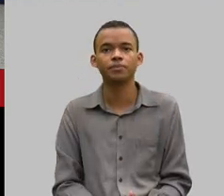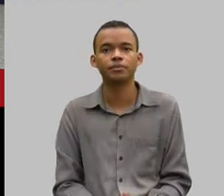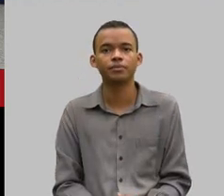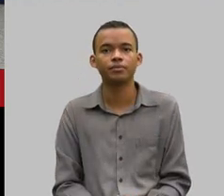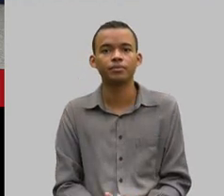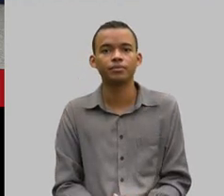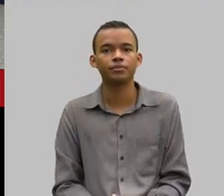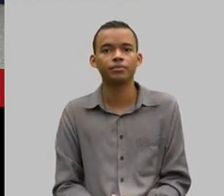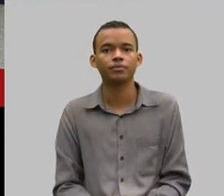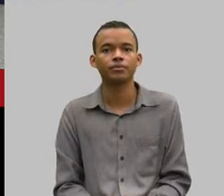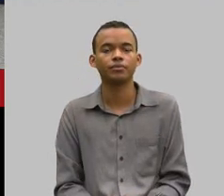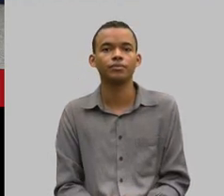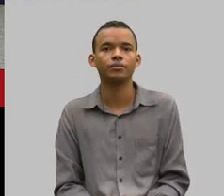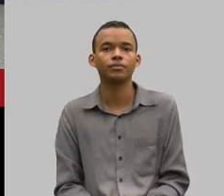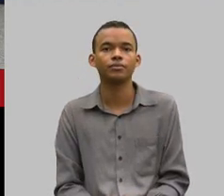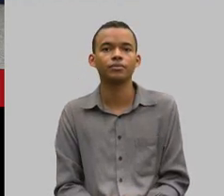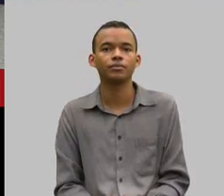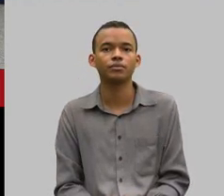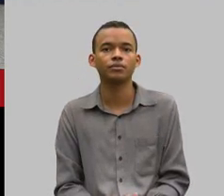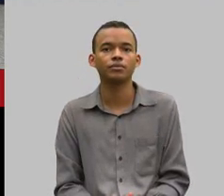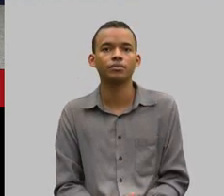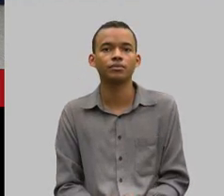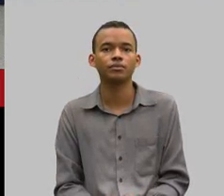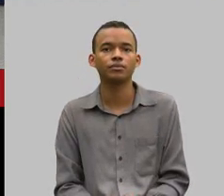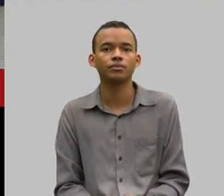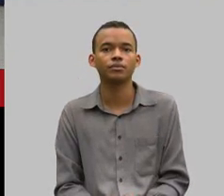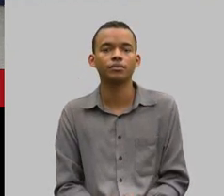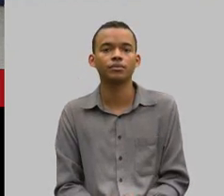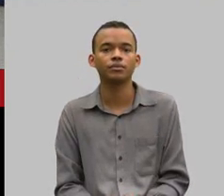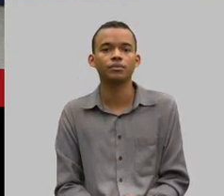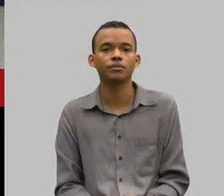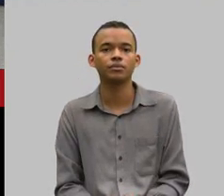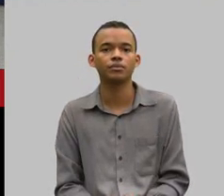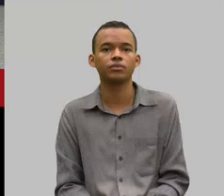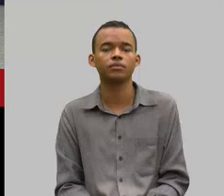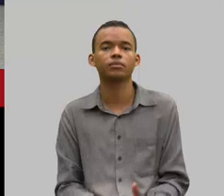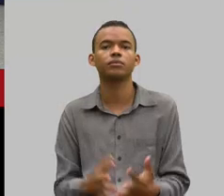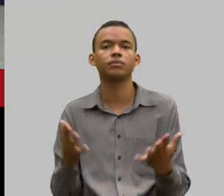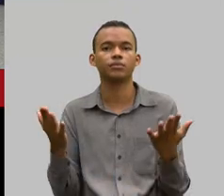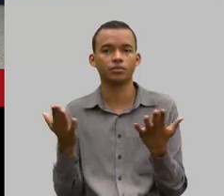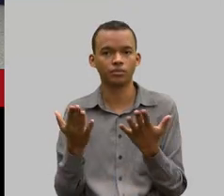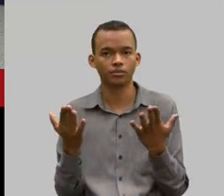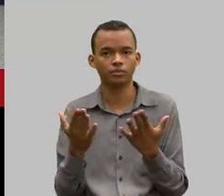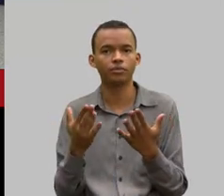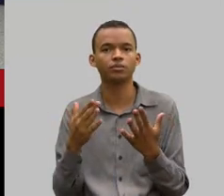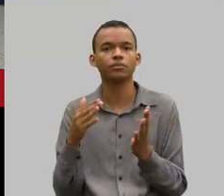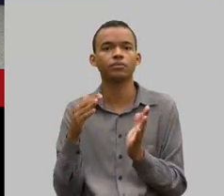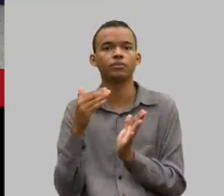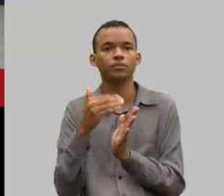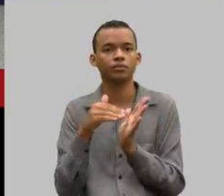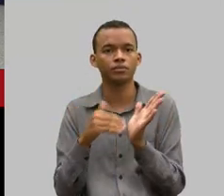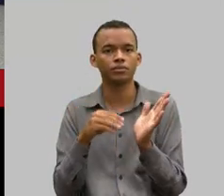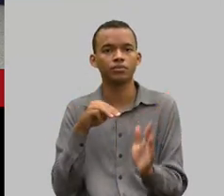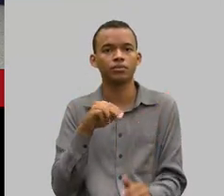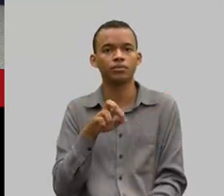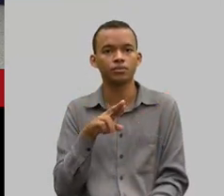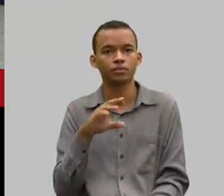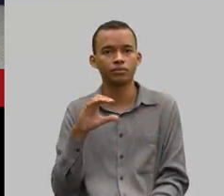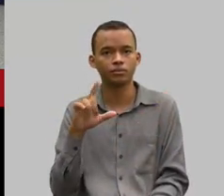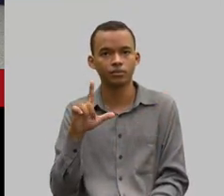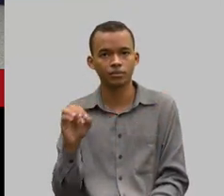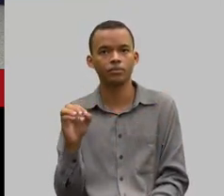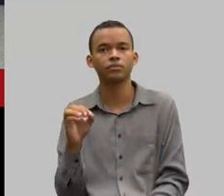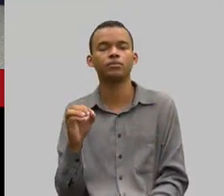obrigado deputado Jorge ah com a palavra o secretário Marcelo aro deputado Jorge também agradecê-lo pelas palavras